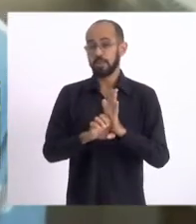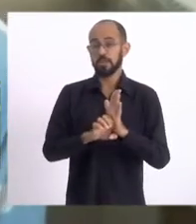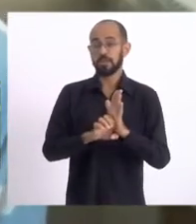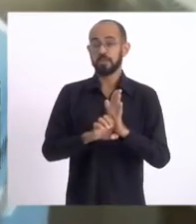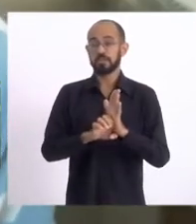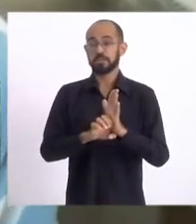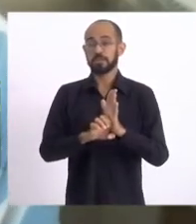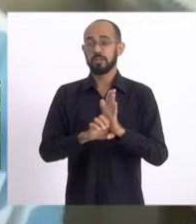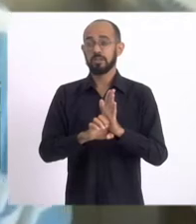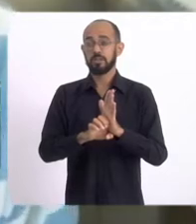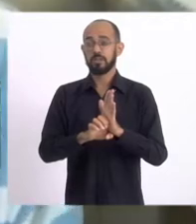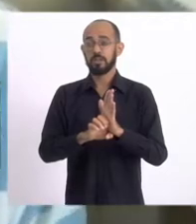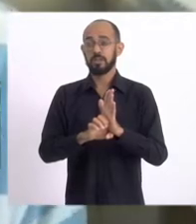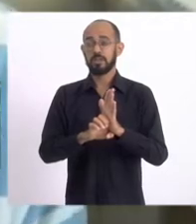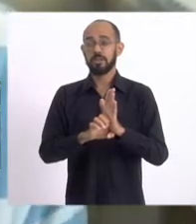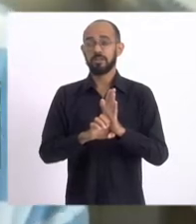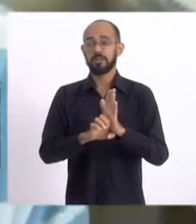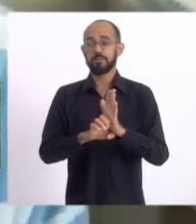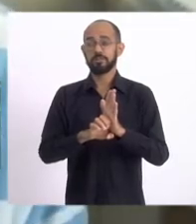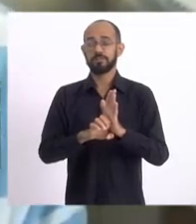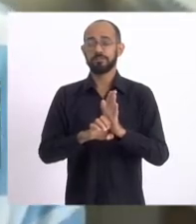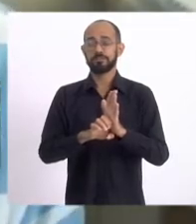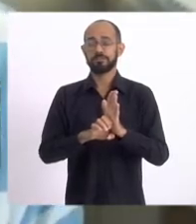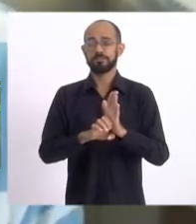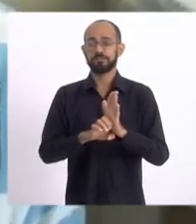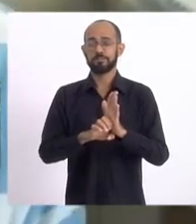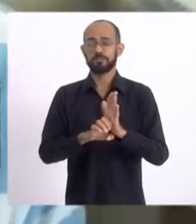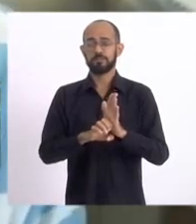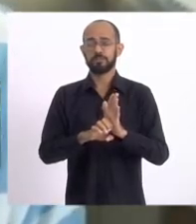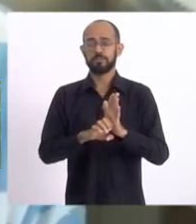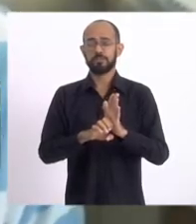em 2019.